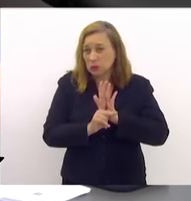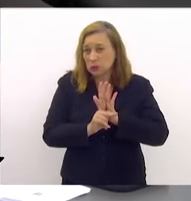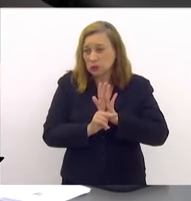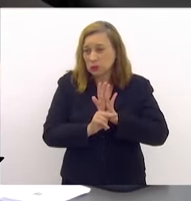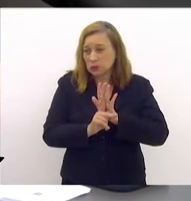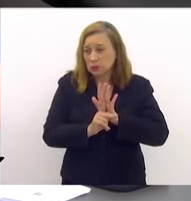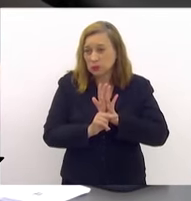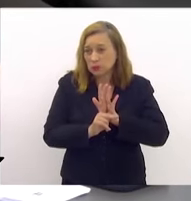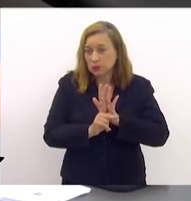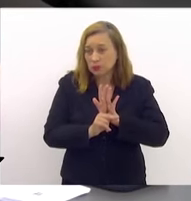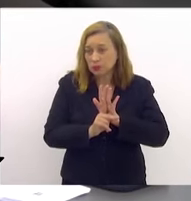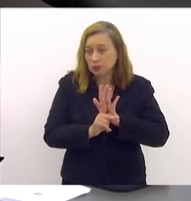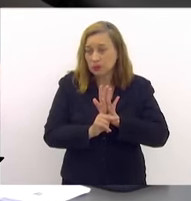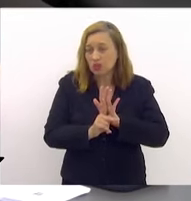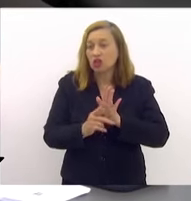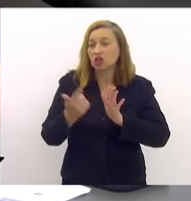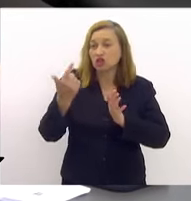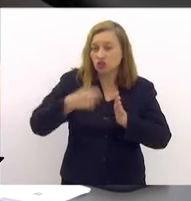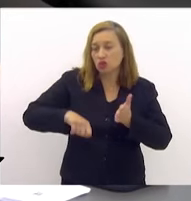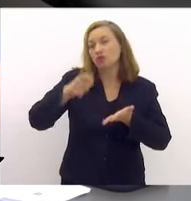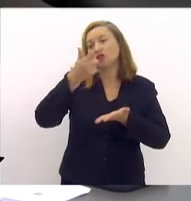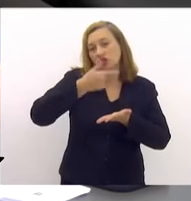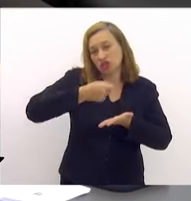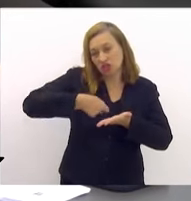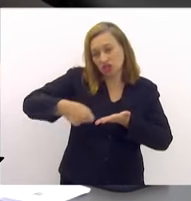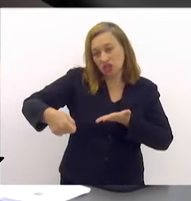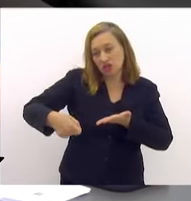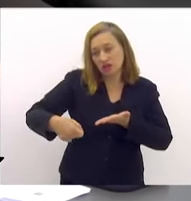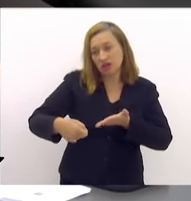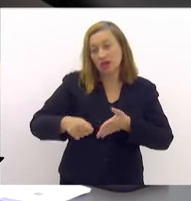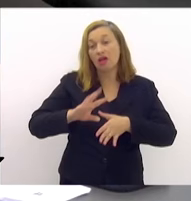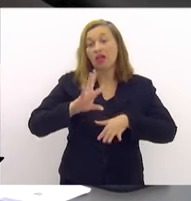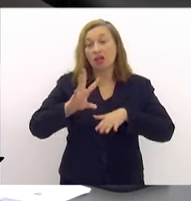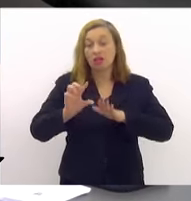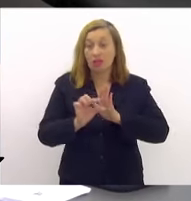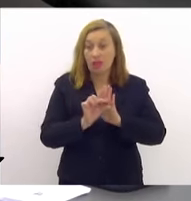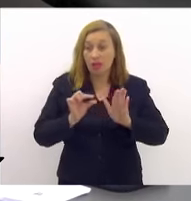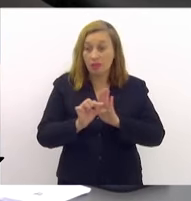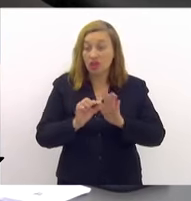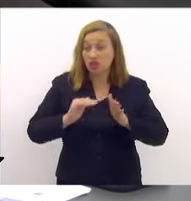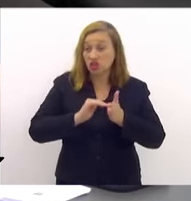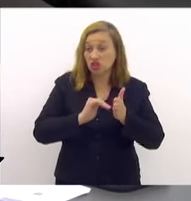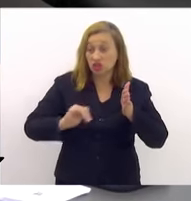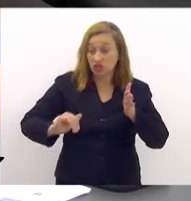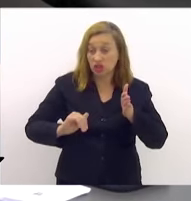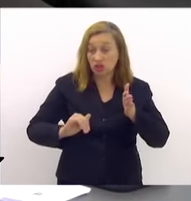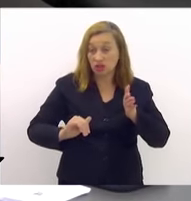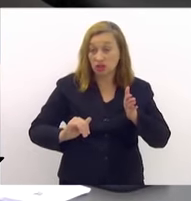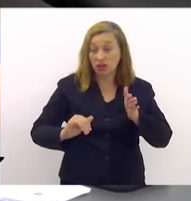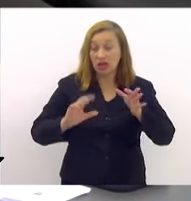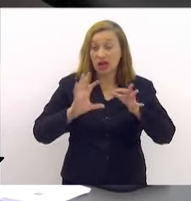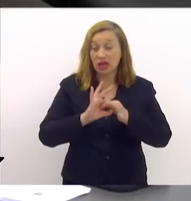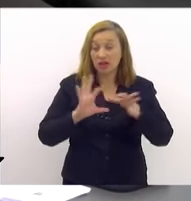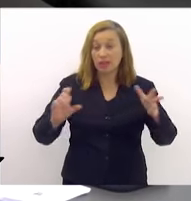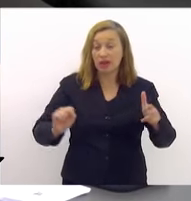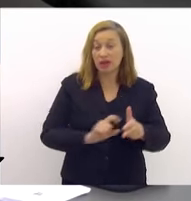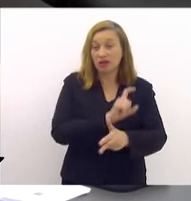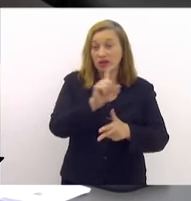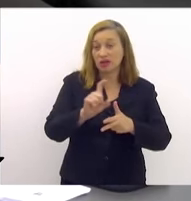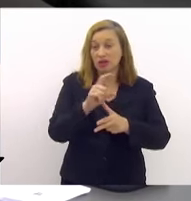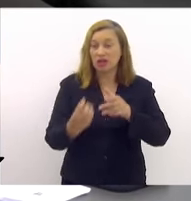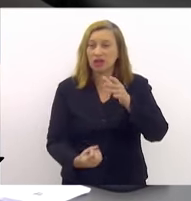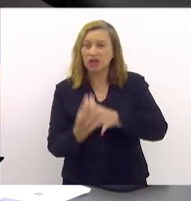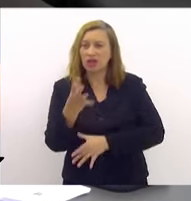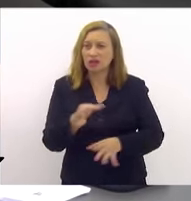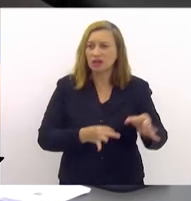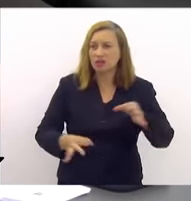o reescreveu, inclusive na emenda, tirando o autorizo o Executivo Estadual a criar Plano Estadual